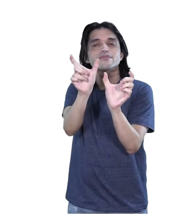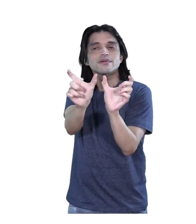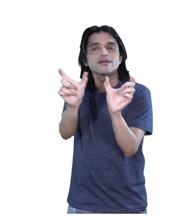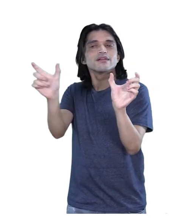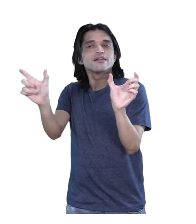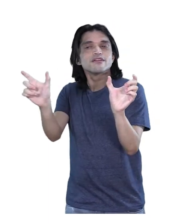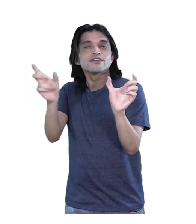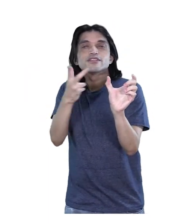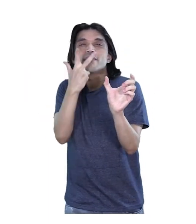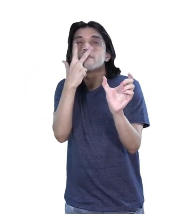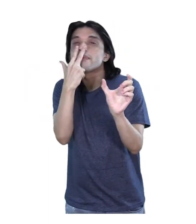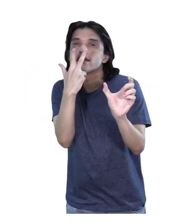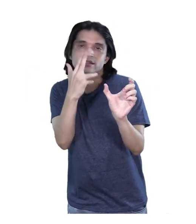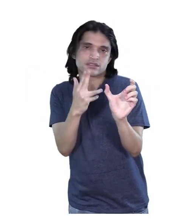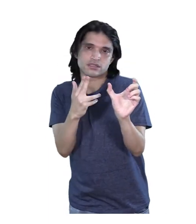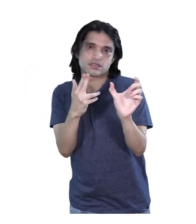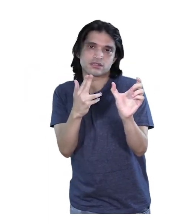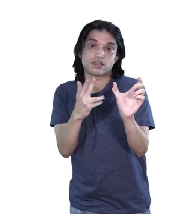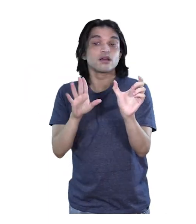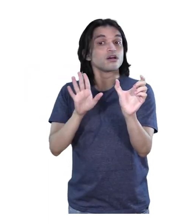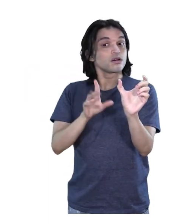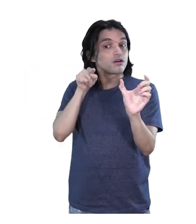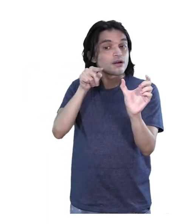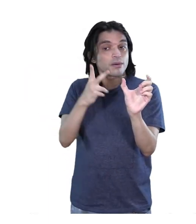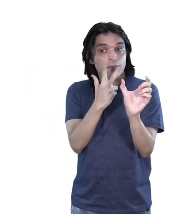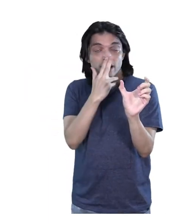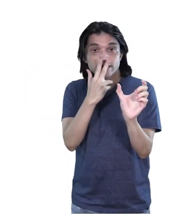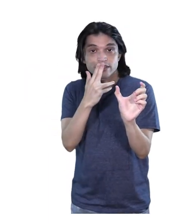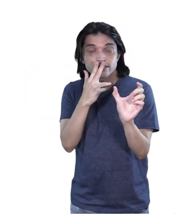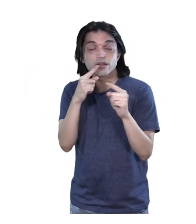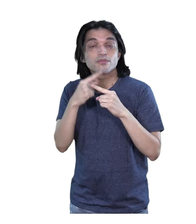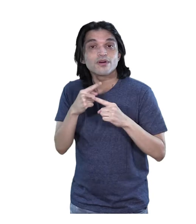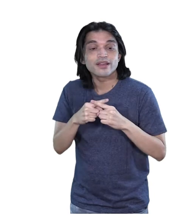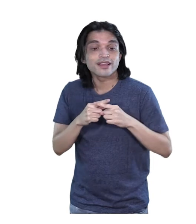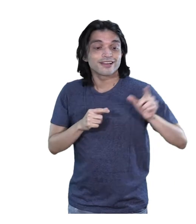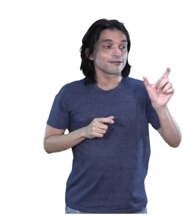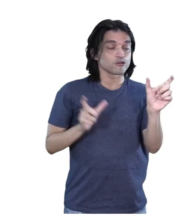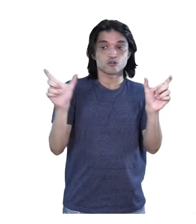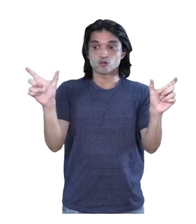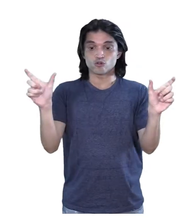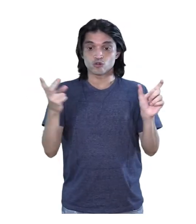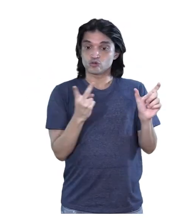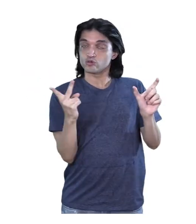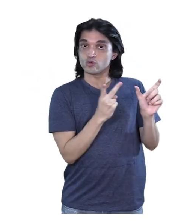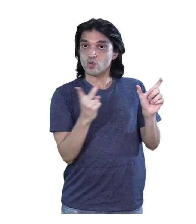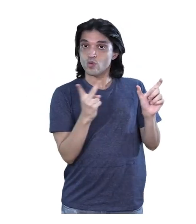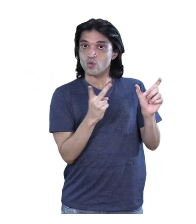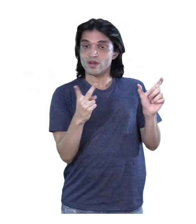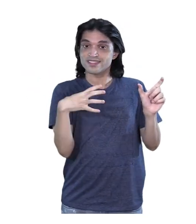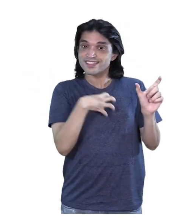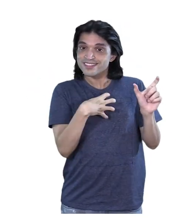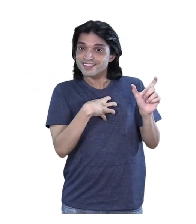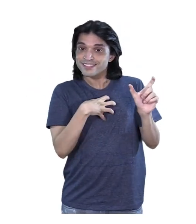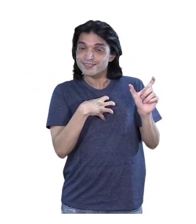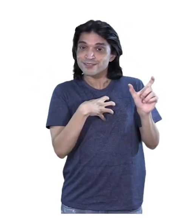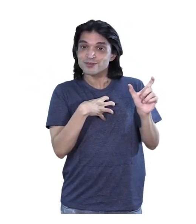igual, pois não existem duas palavras com sentidos exatamente iguais. Somos econômicos e sempre que